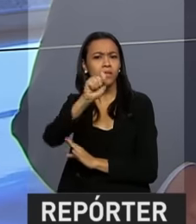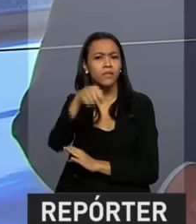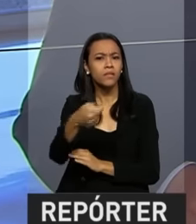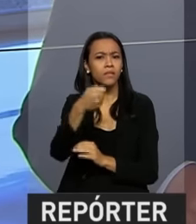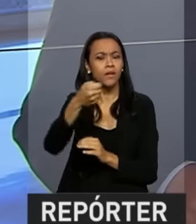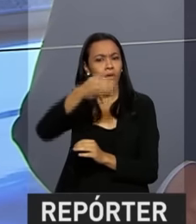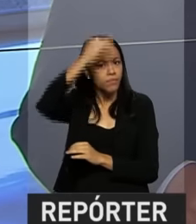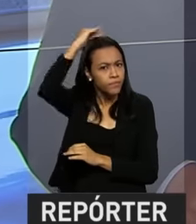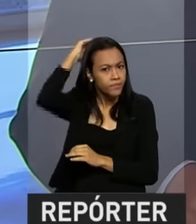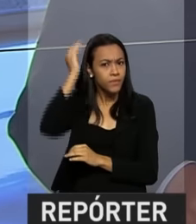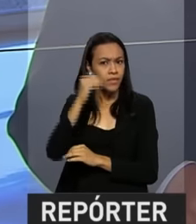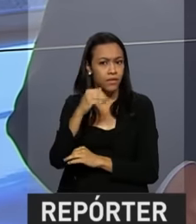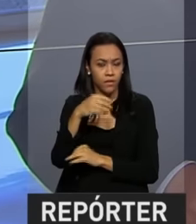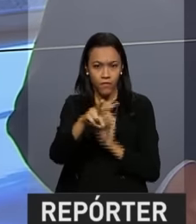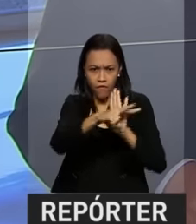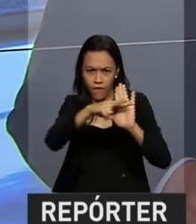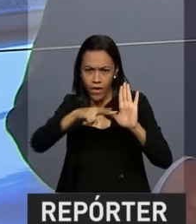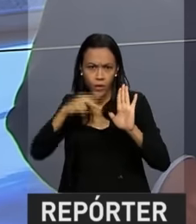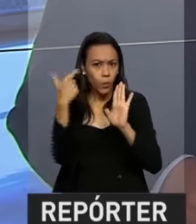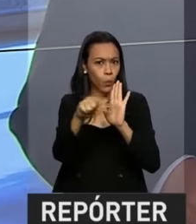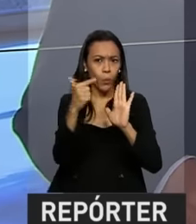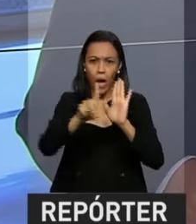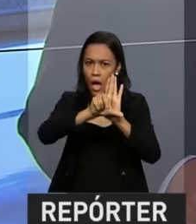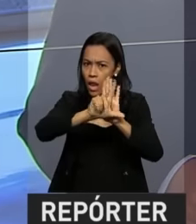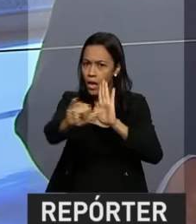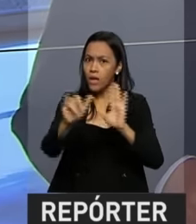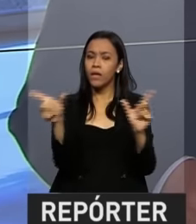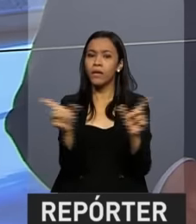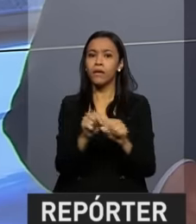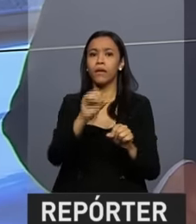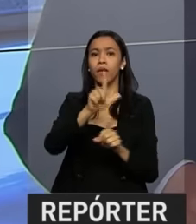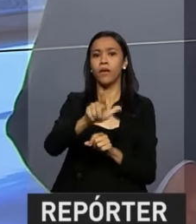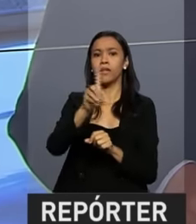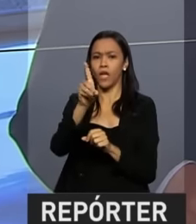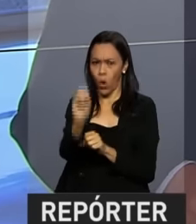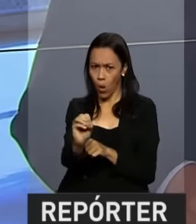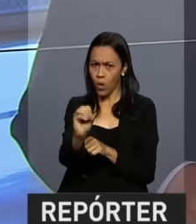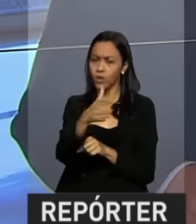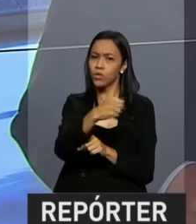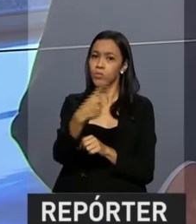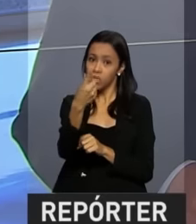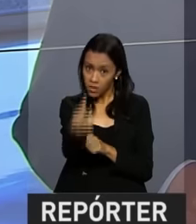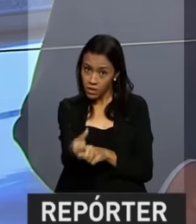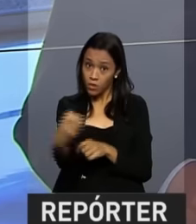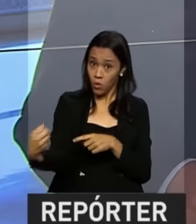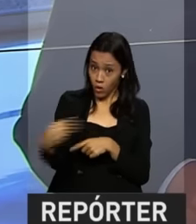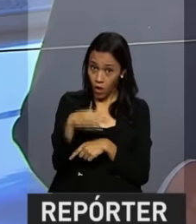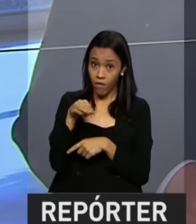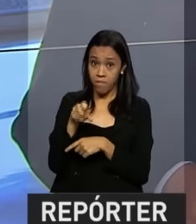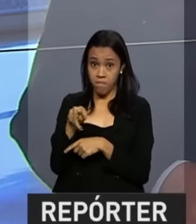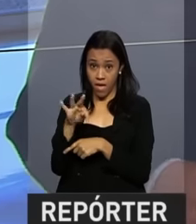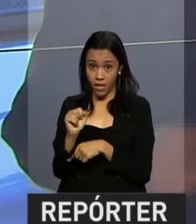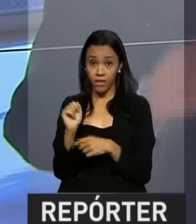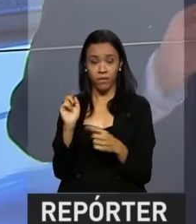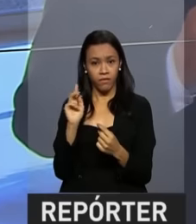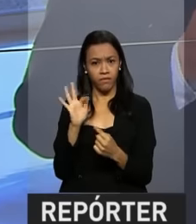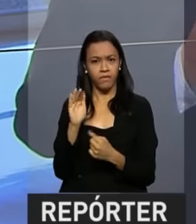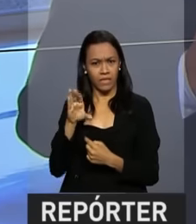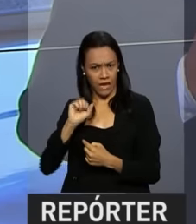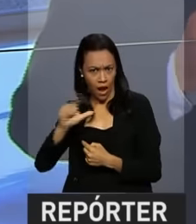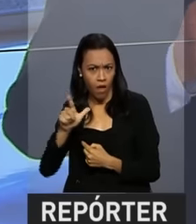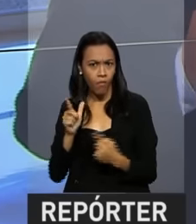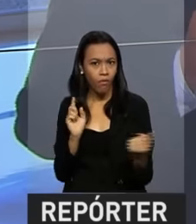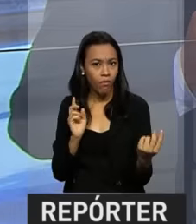termer sancionou sem vetos a lei de diretrizes orçamentárias de 2016 com a nova meta fiscal é isso